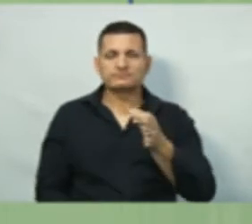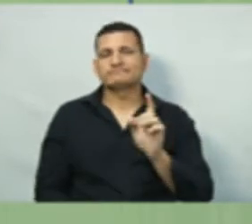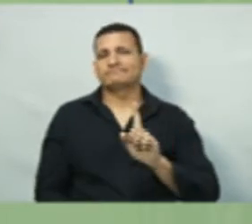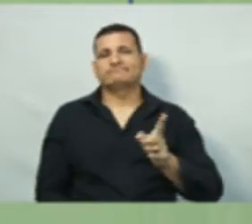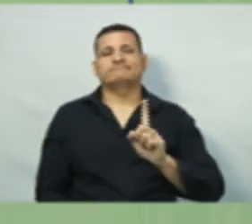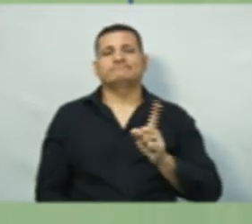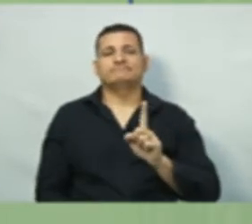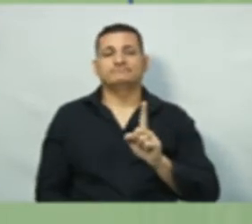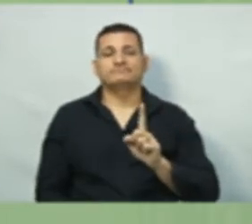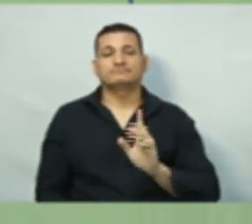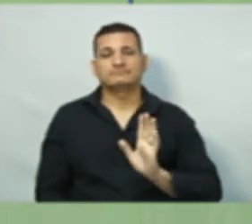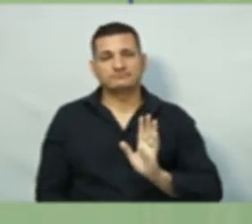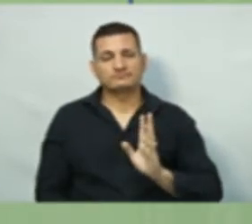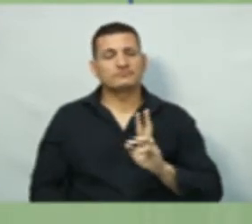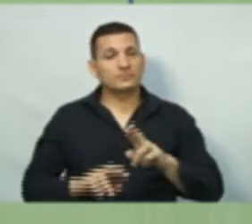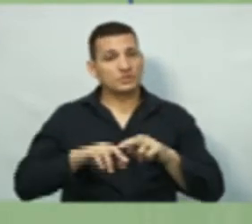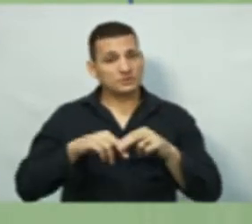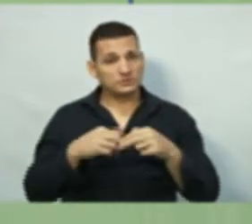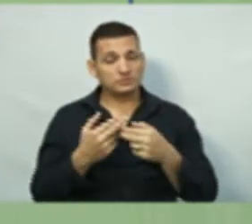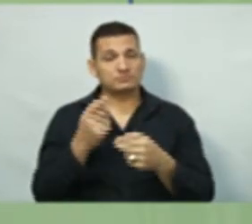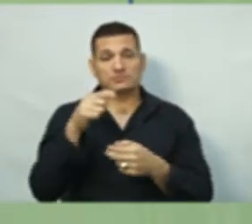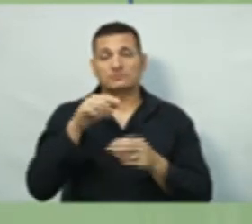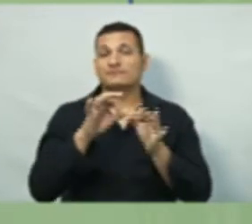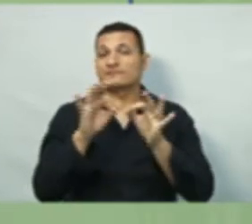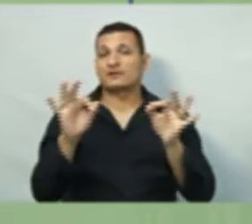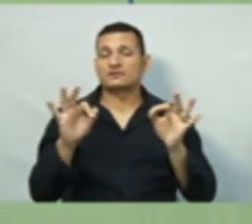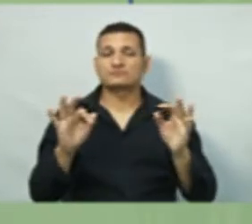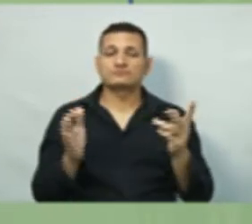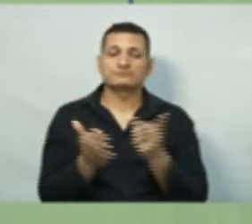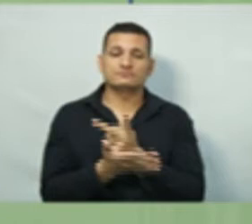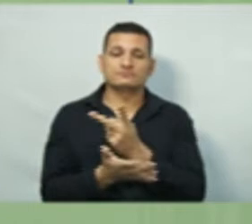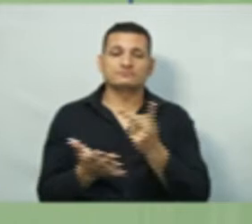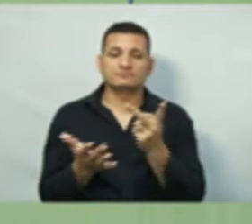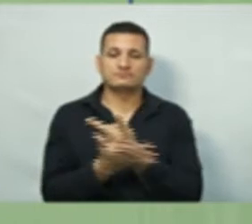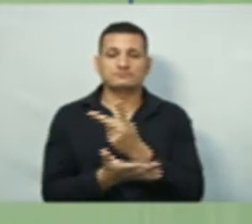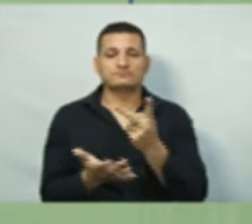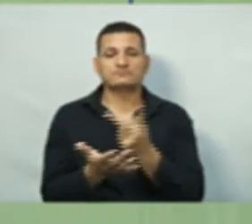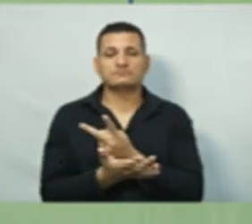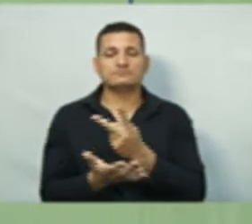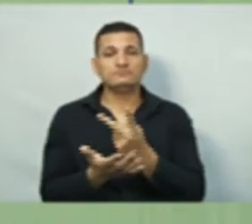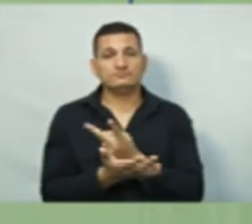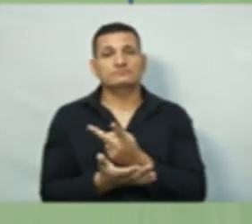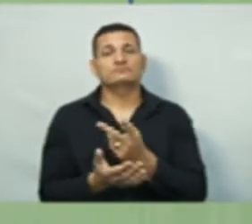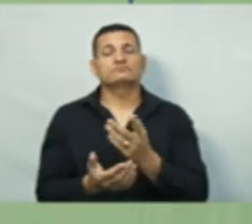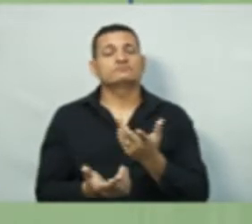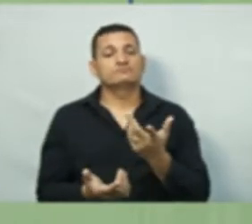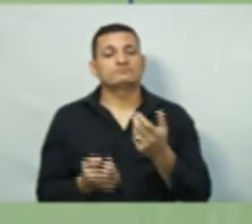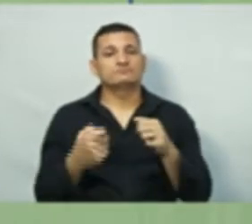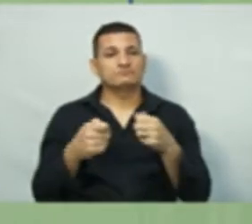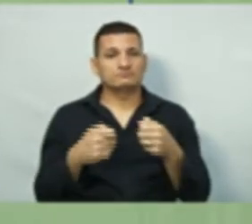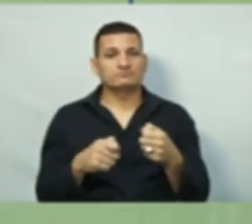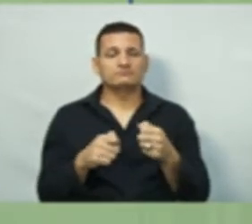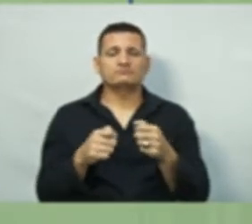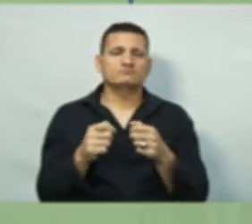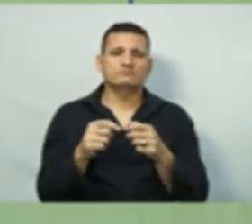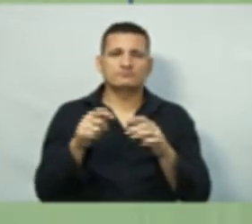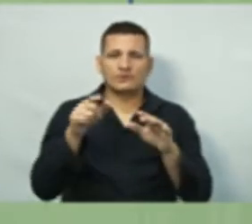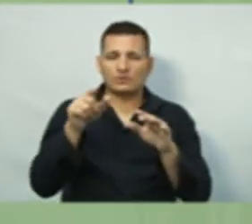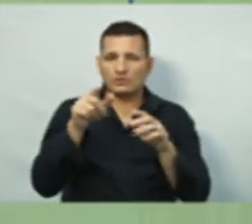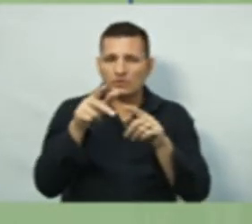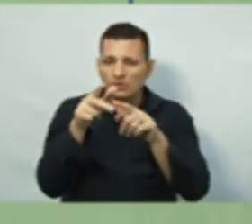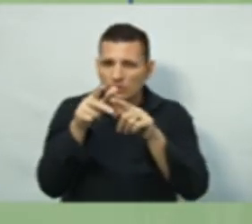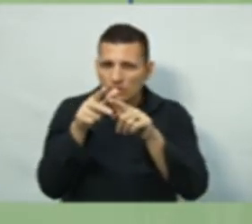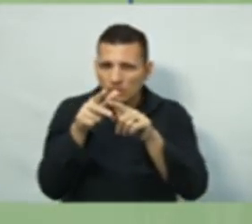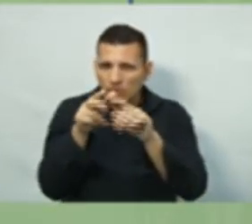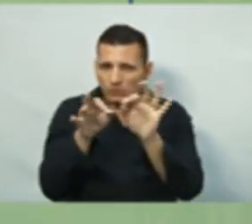Não. É por isso, essa é uma frase errada, onde nós iremos consertá-la. Então, nós temos aqui,